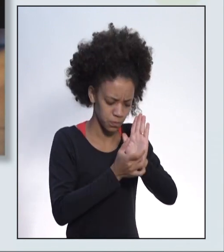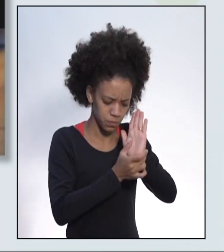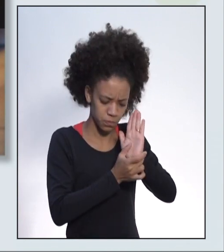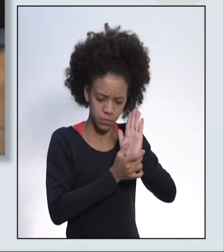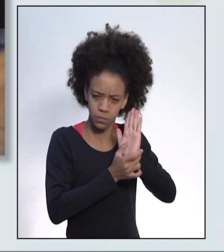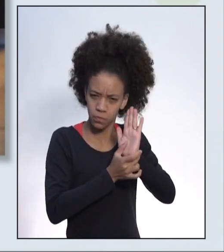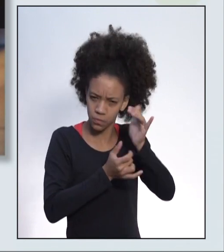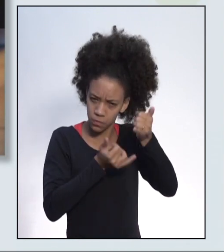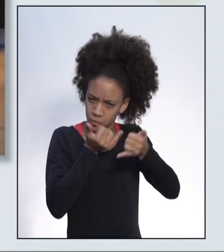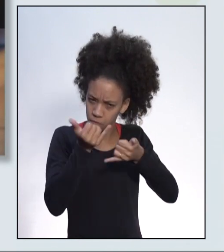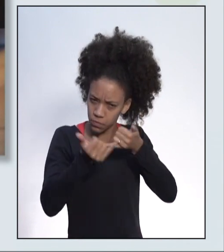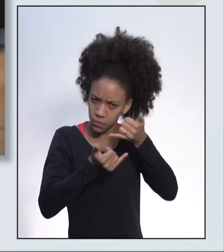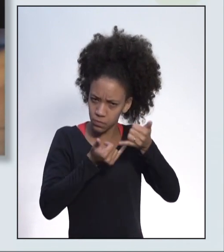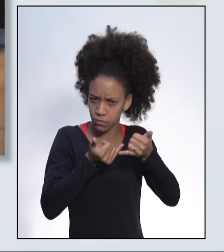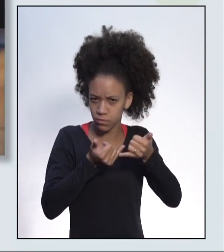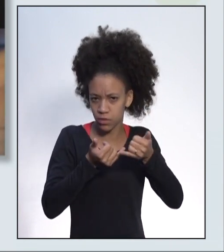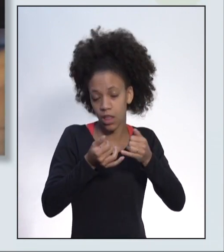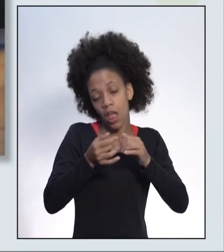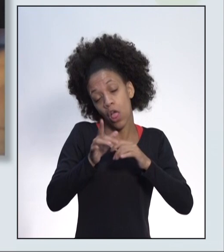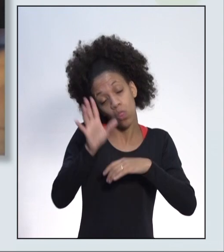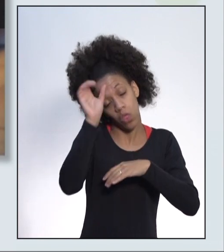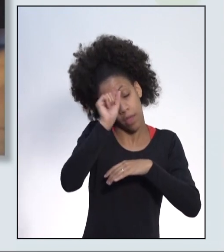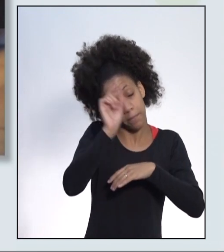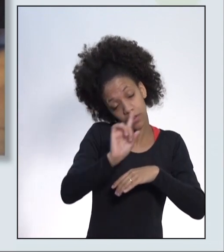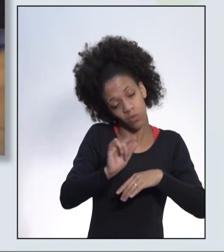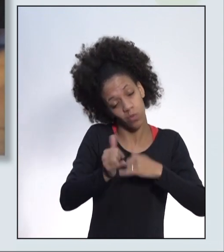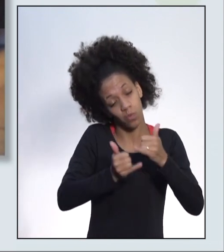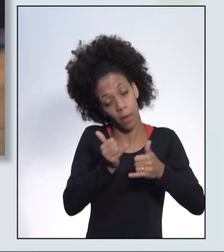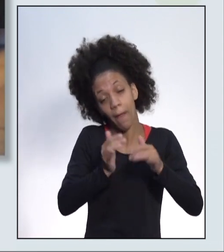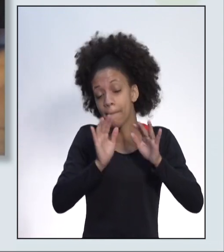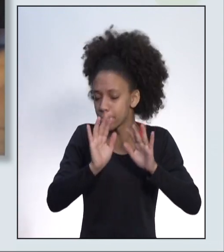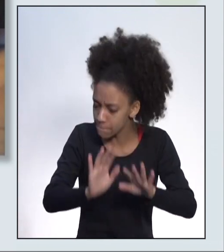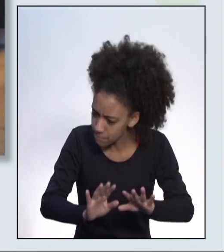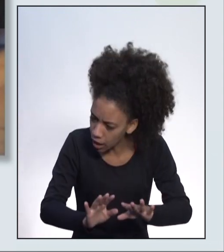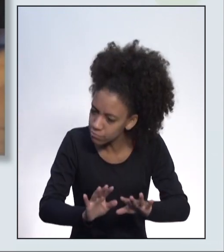diversão. Não que aprender não seja divertido.